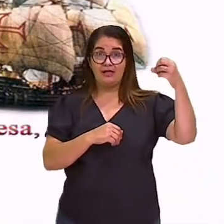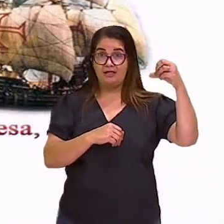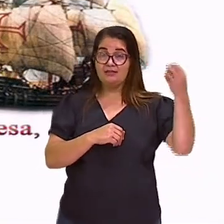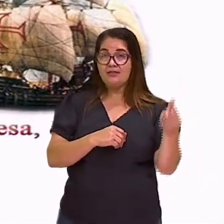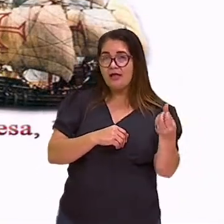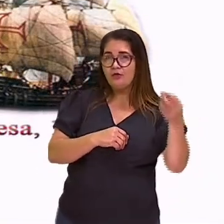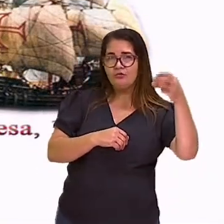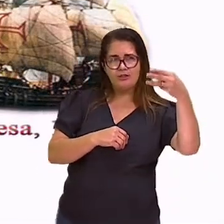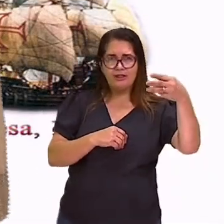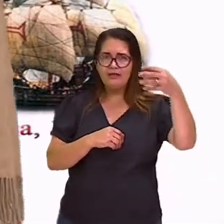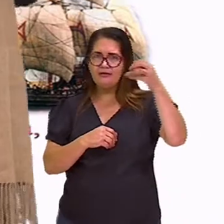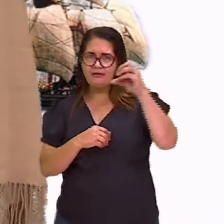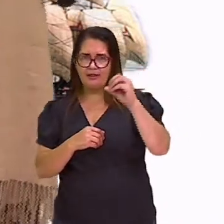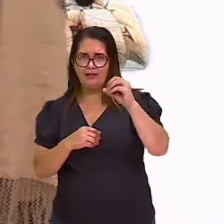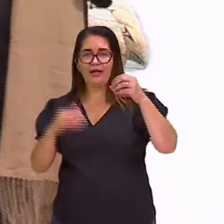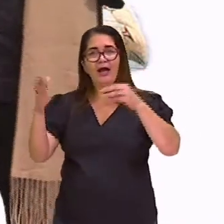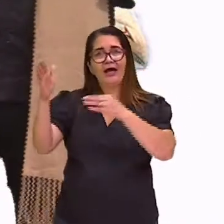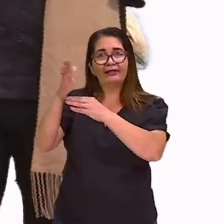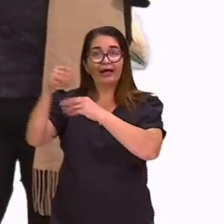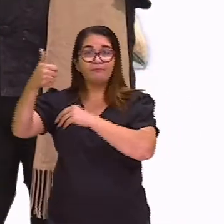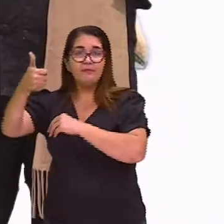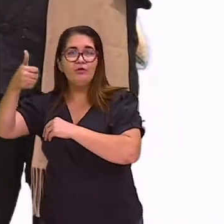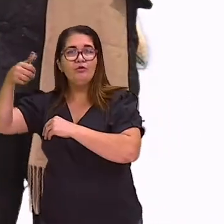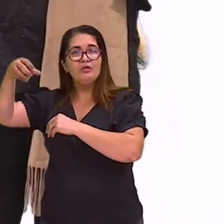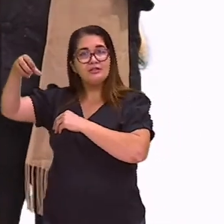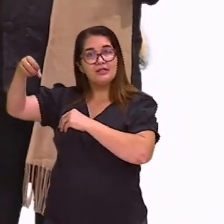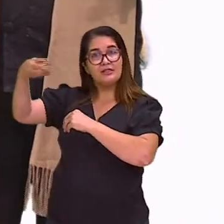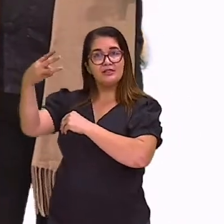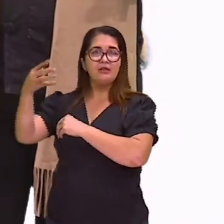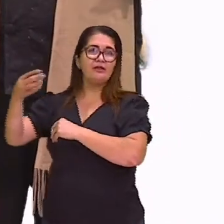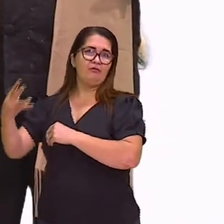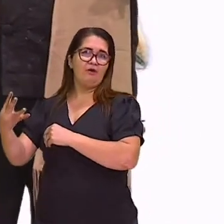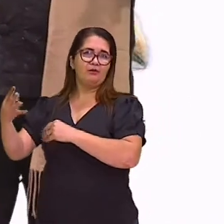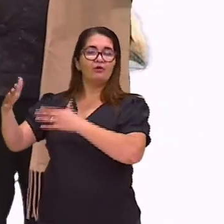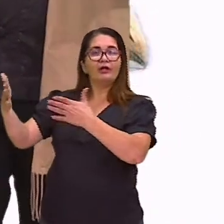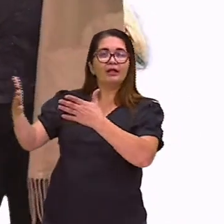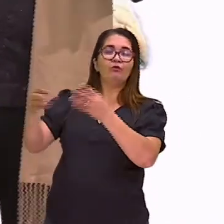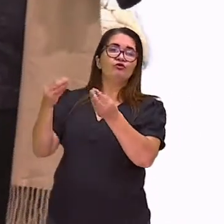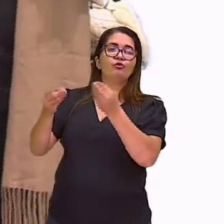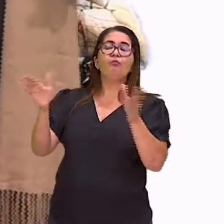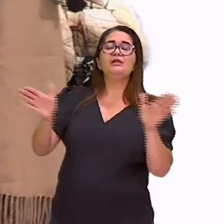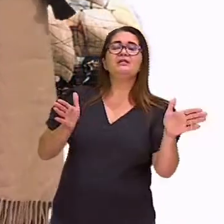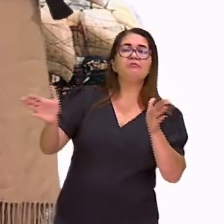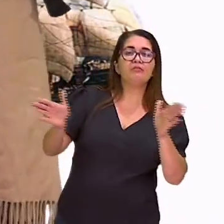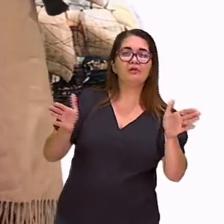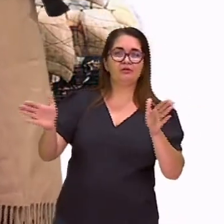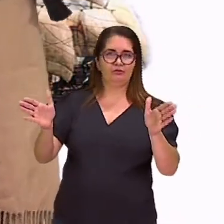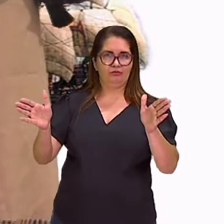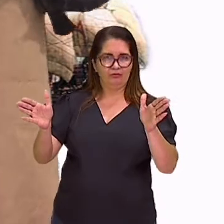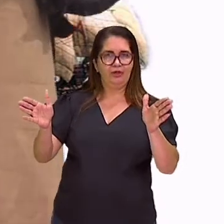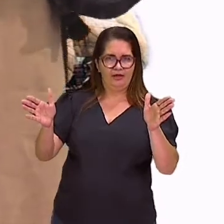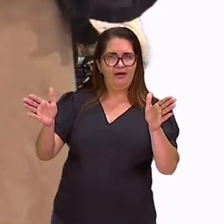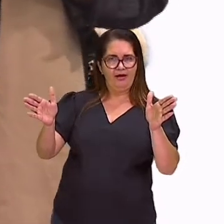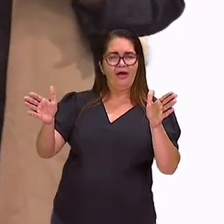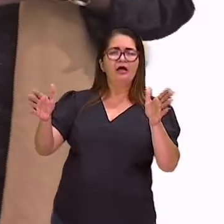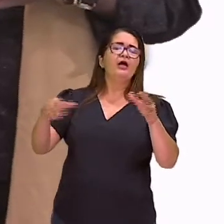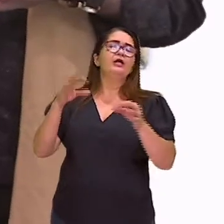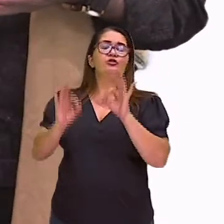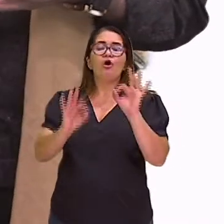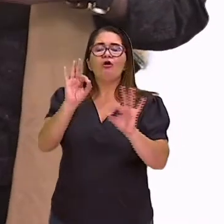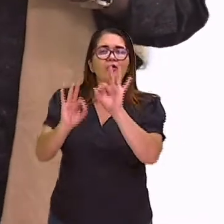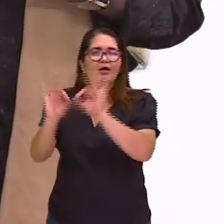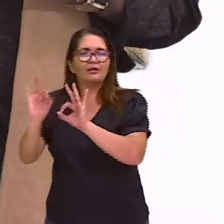sua presença aqui ficou profundamente marcada pela administração de Maurício de Nassau, militar